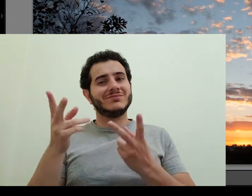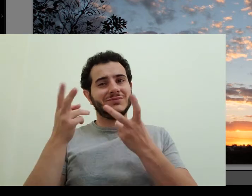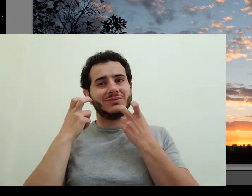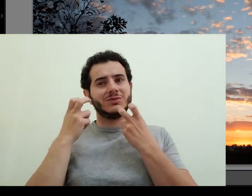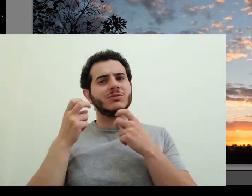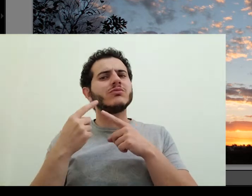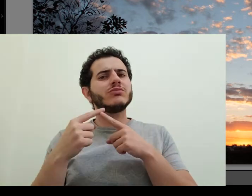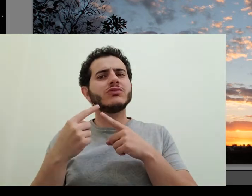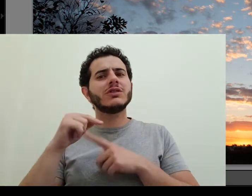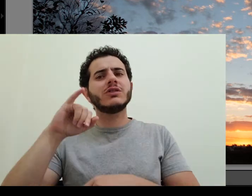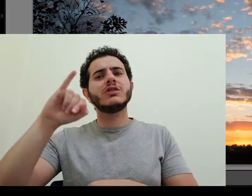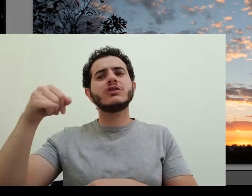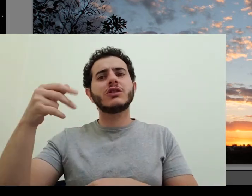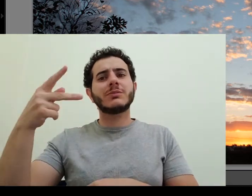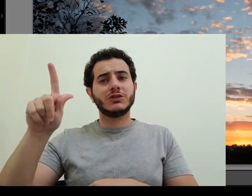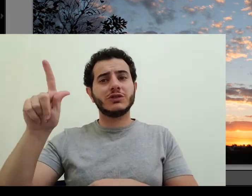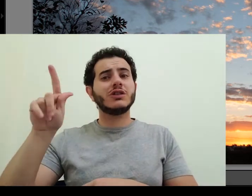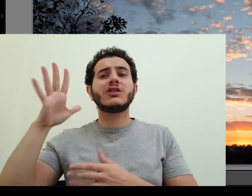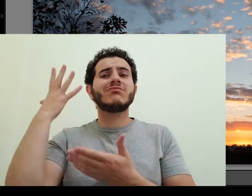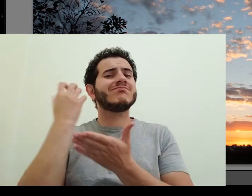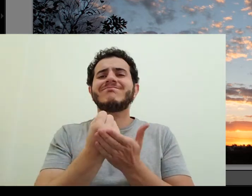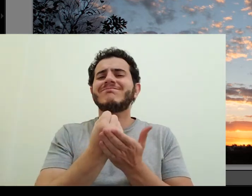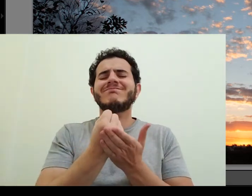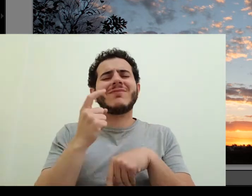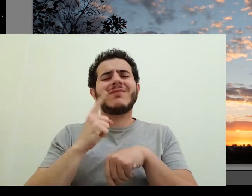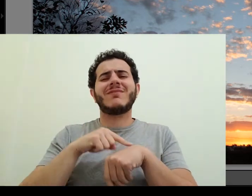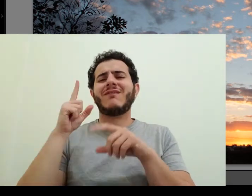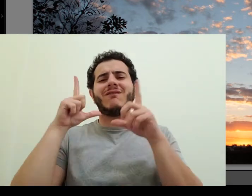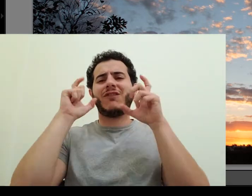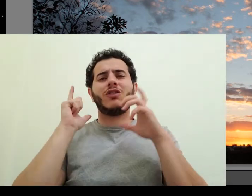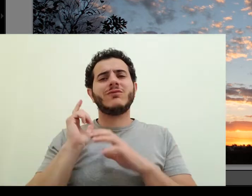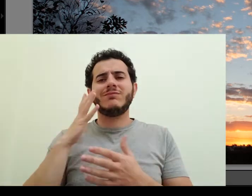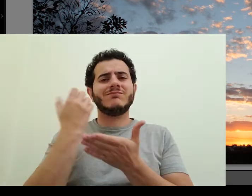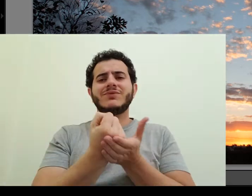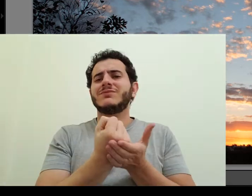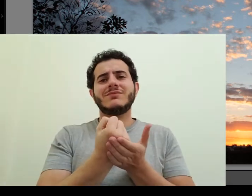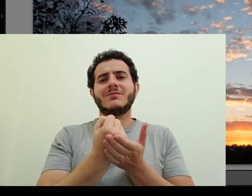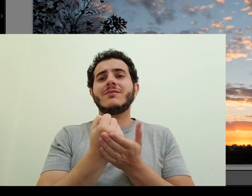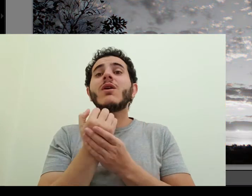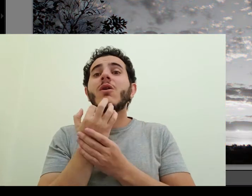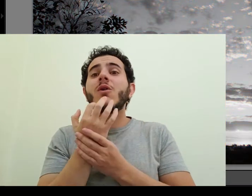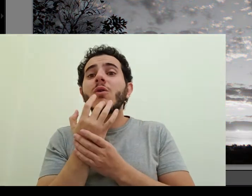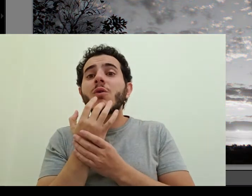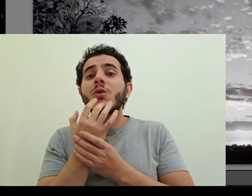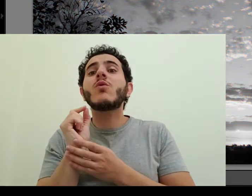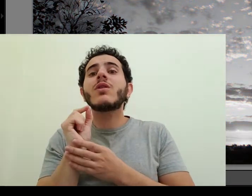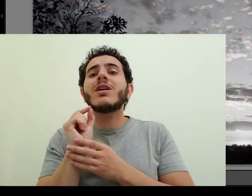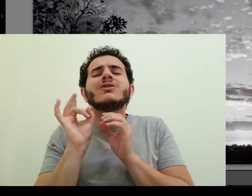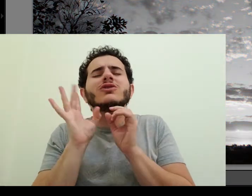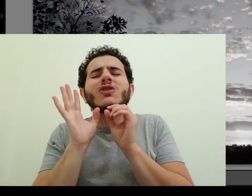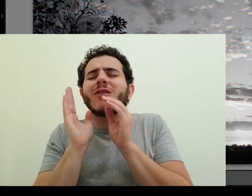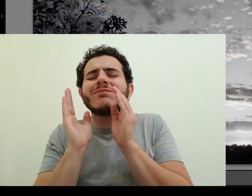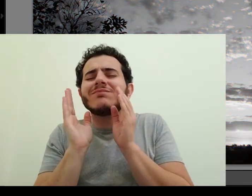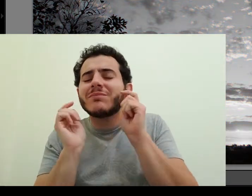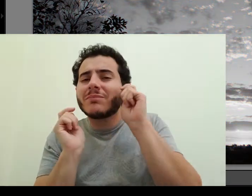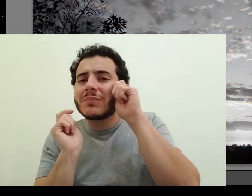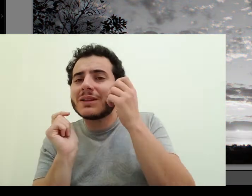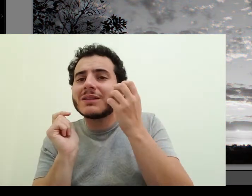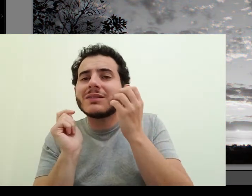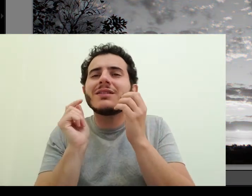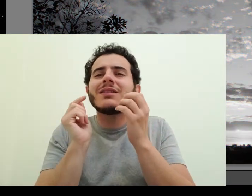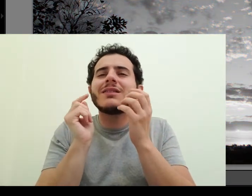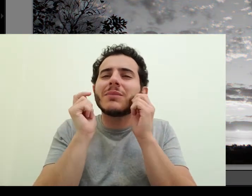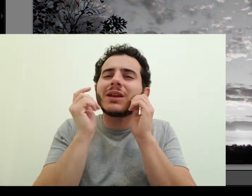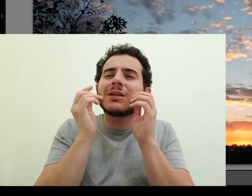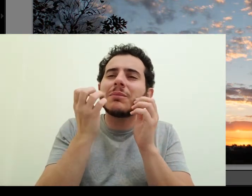sua câmera, porque o JPEG gravou na hora que fez a foto. Então, como é uma foto colorida, no máximo eu consigo ir para preto e branco, para o perfil de cor